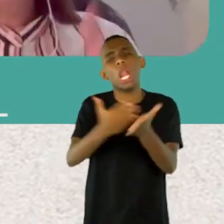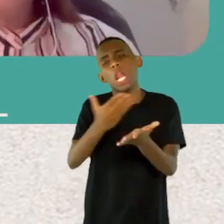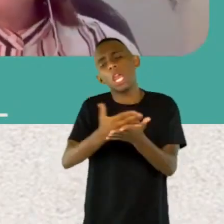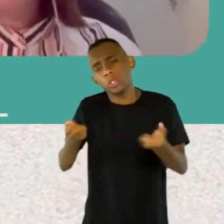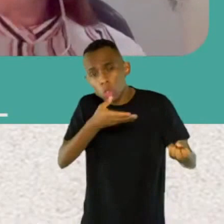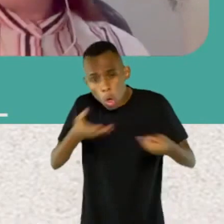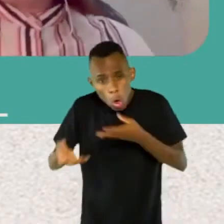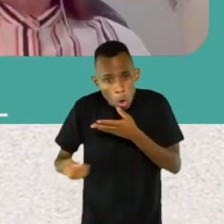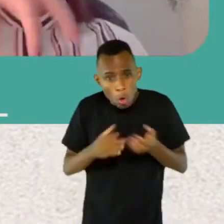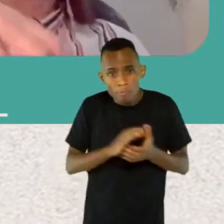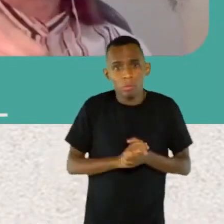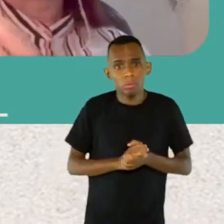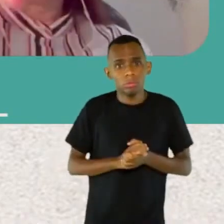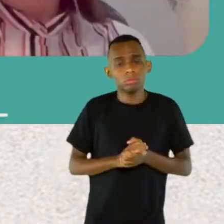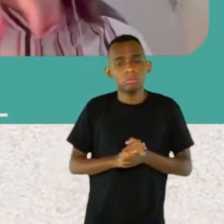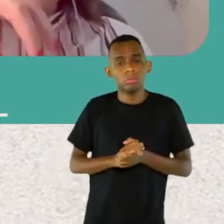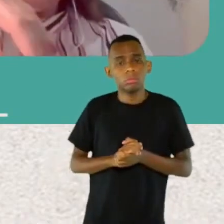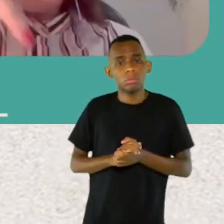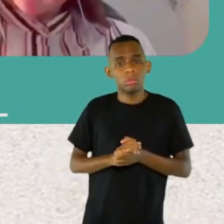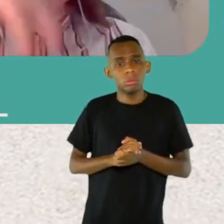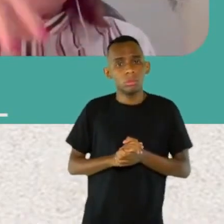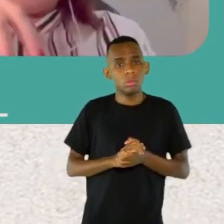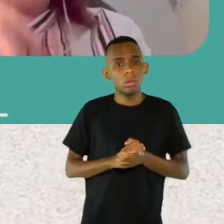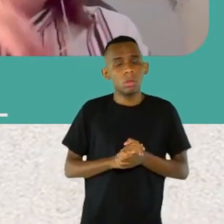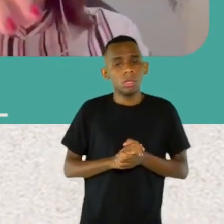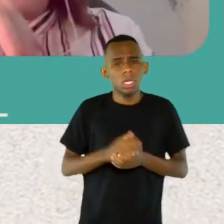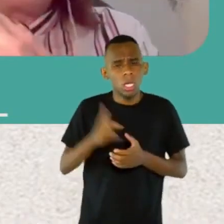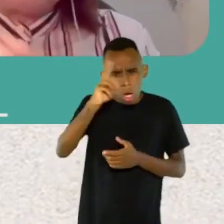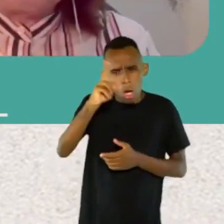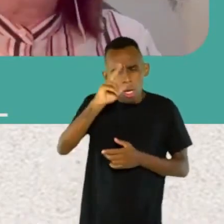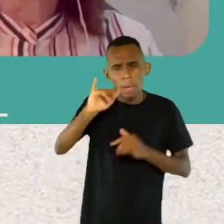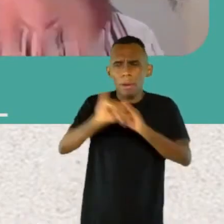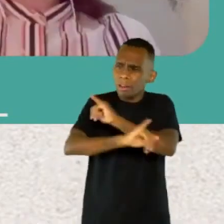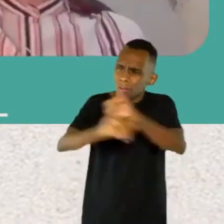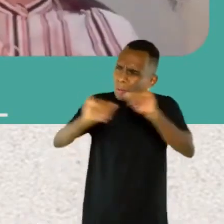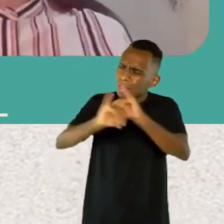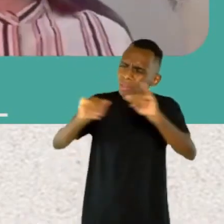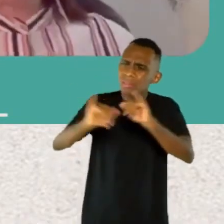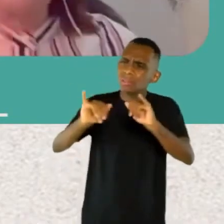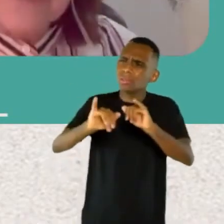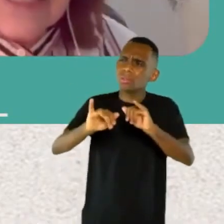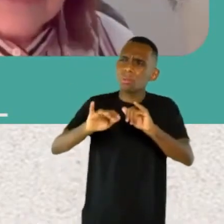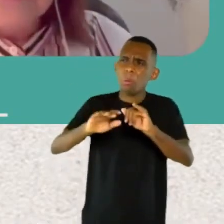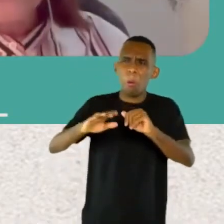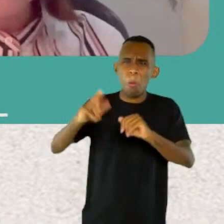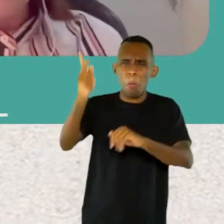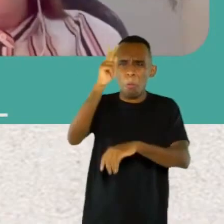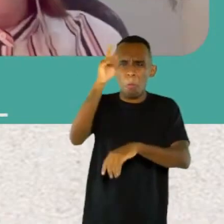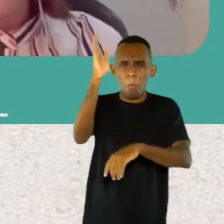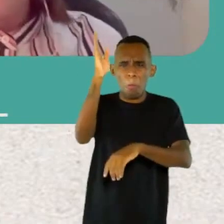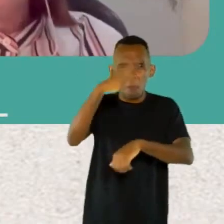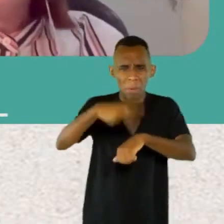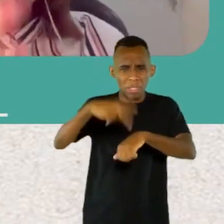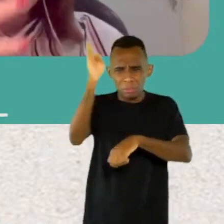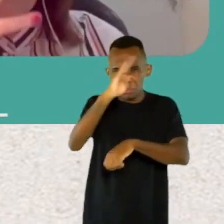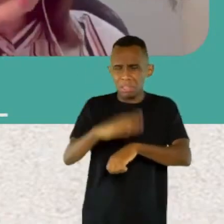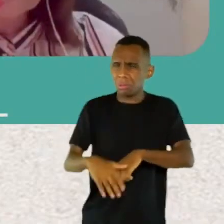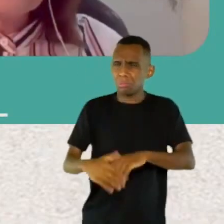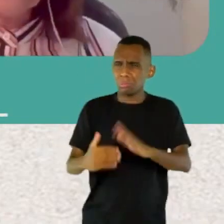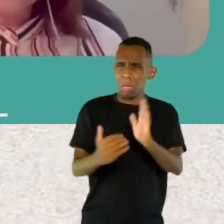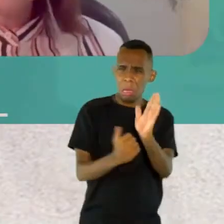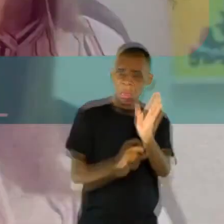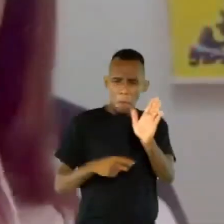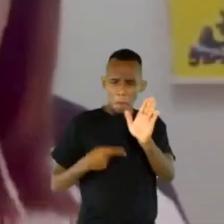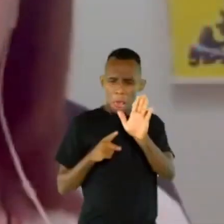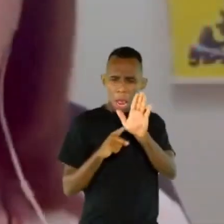Economist, assim, com o Brasil retratado como um foguete, sabe, ganhando o céu, né? Nós